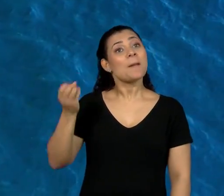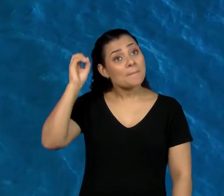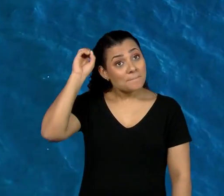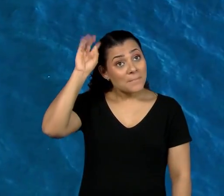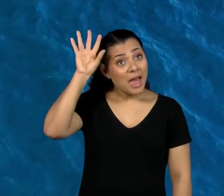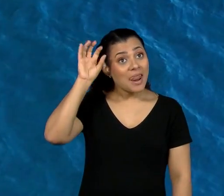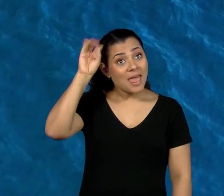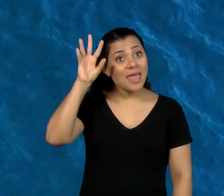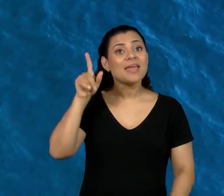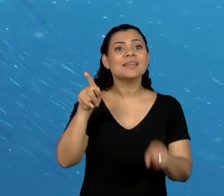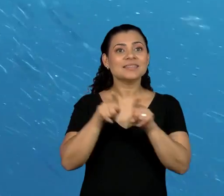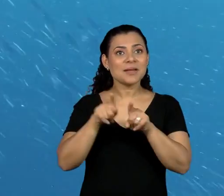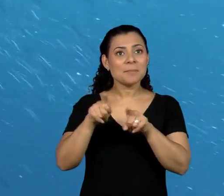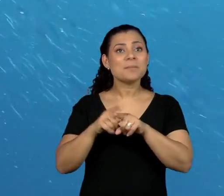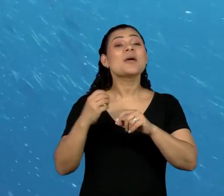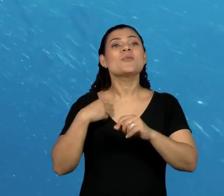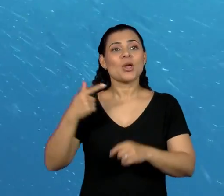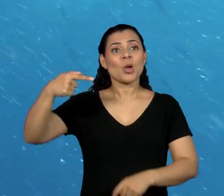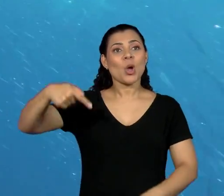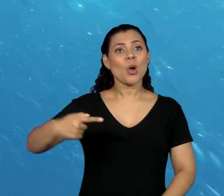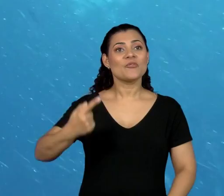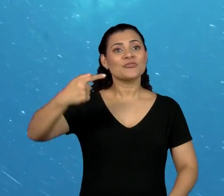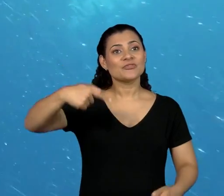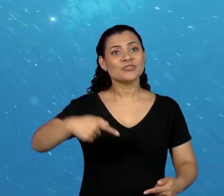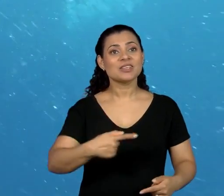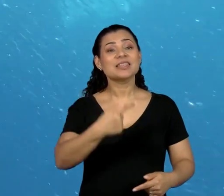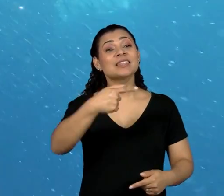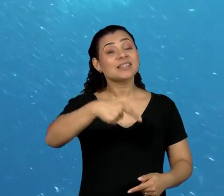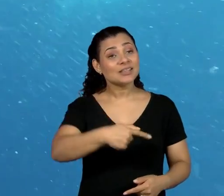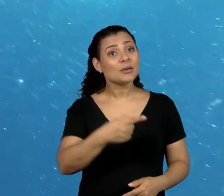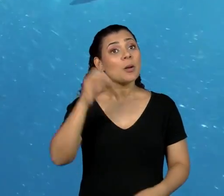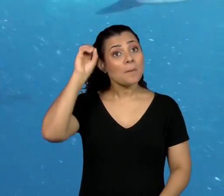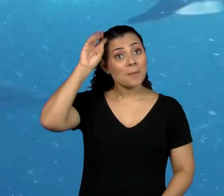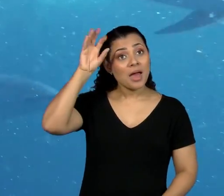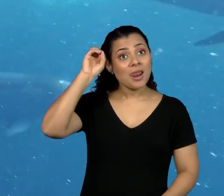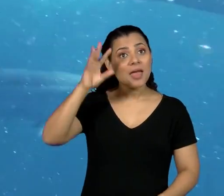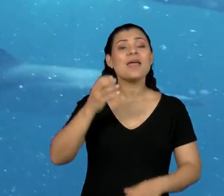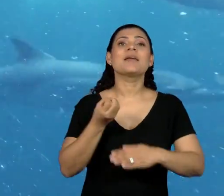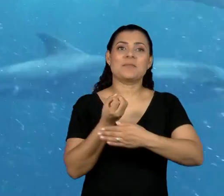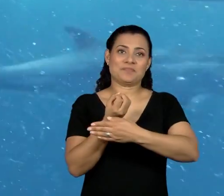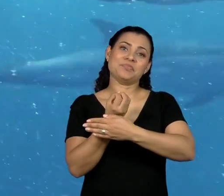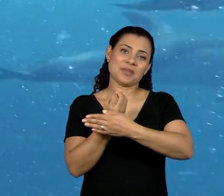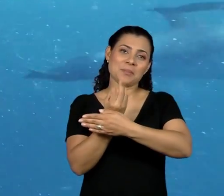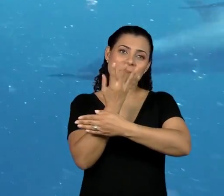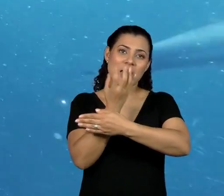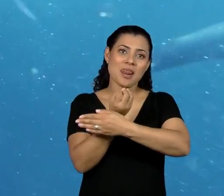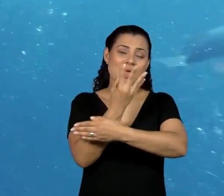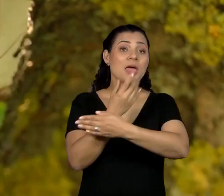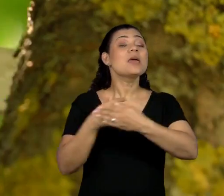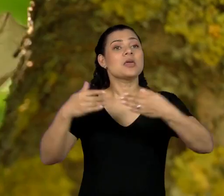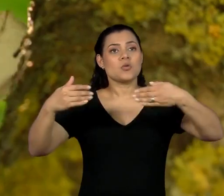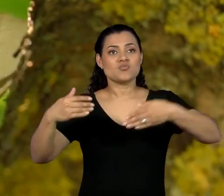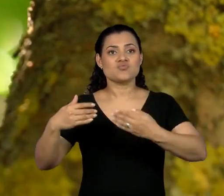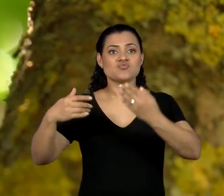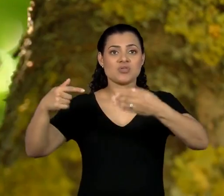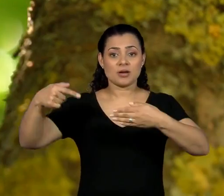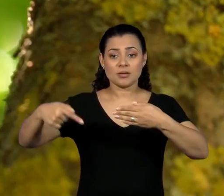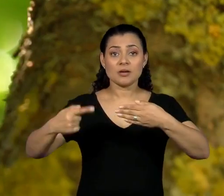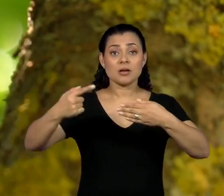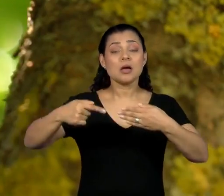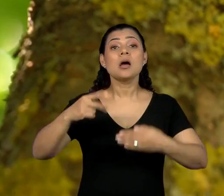E sim, os cetáceos, baleias e golfinhos se comunicam com vocalizações de alta frequência. E os